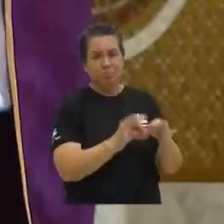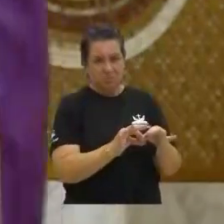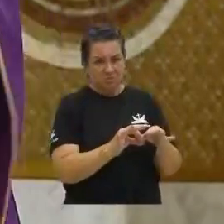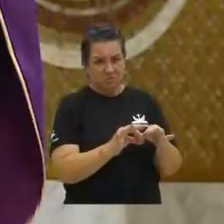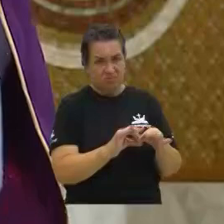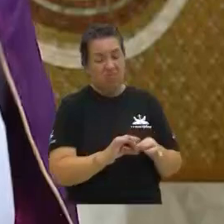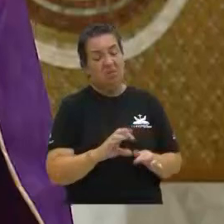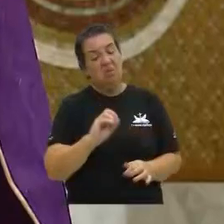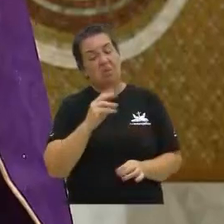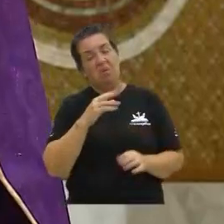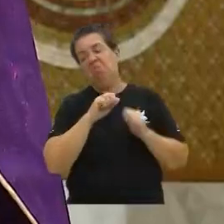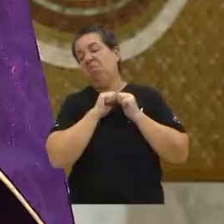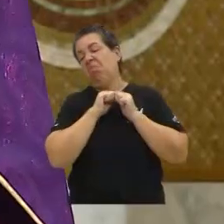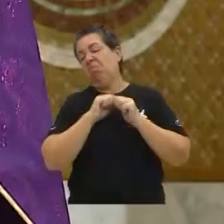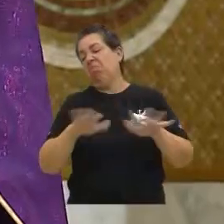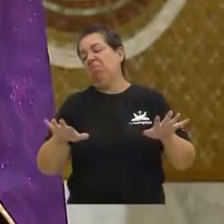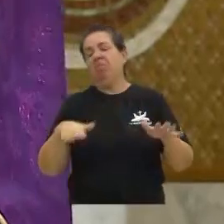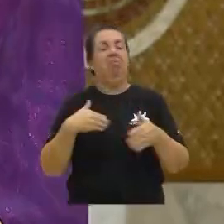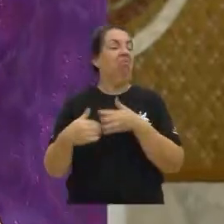ou dispersamos.